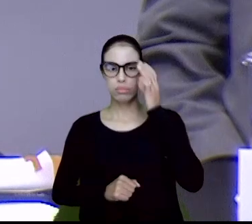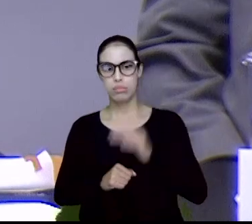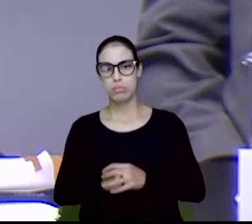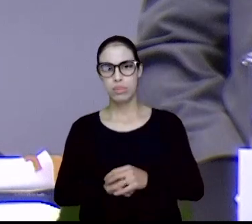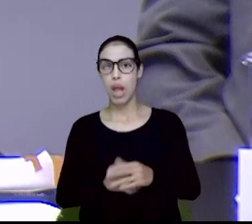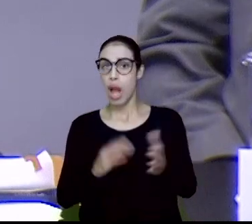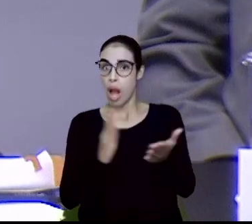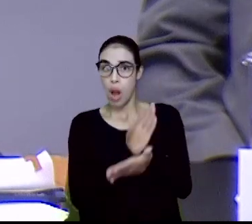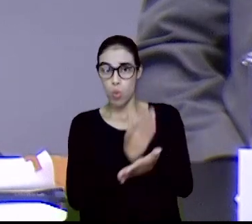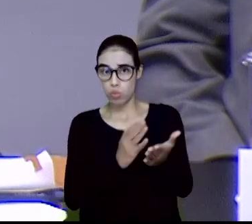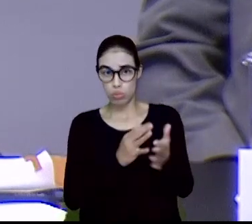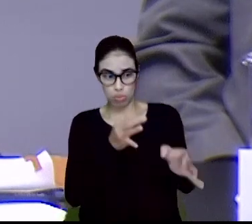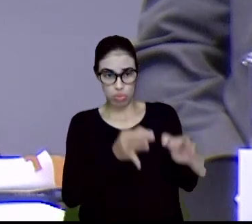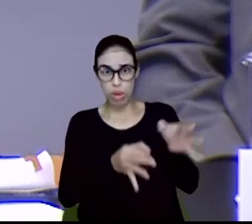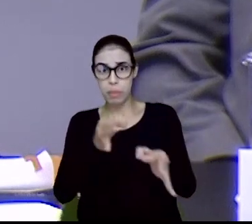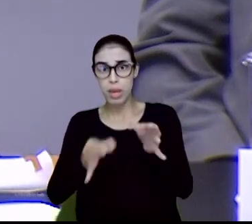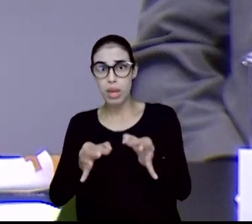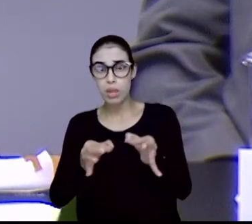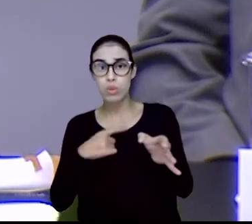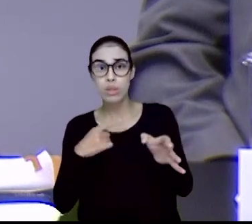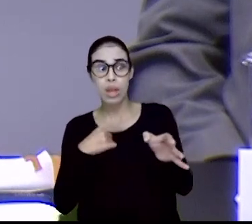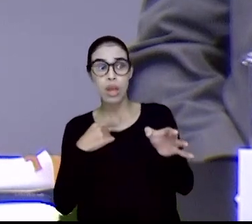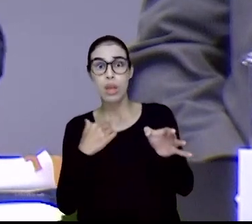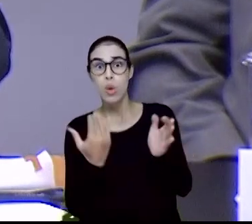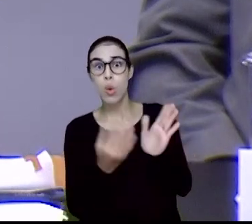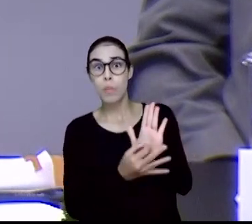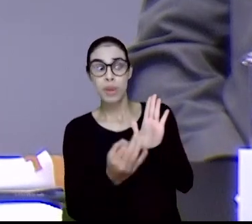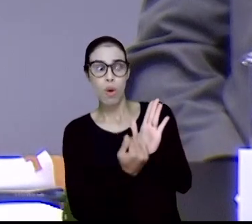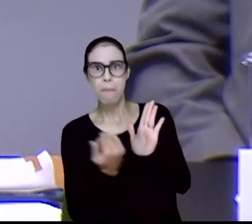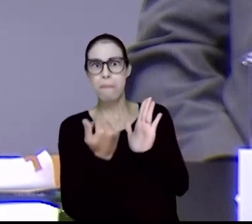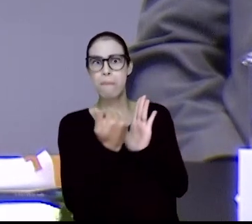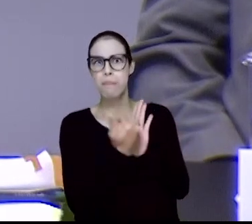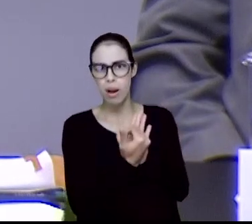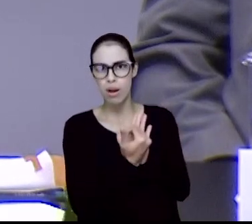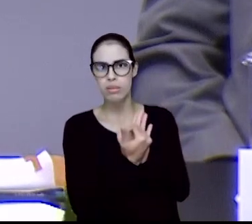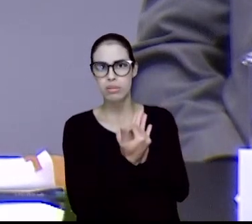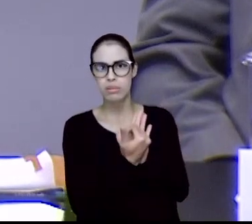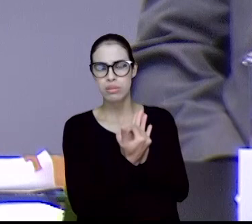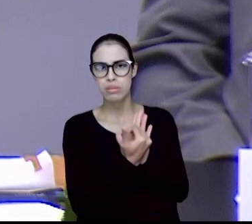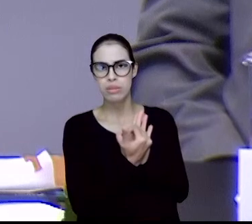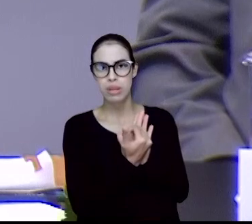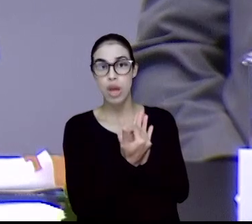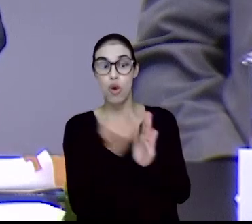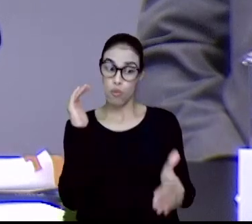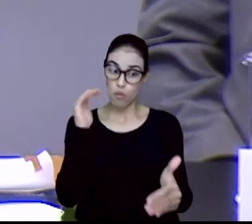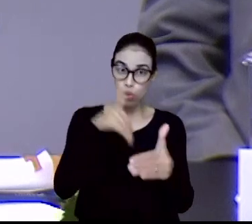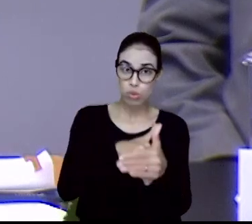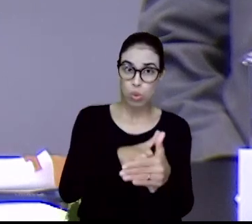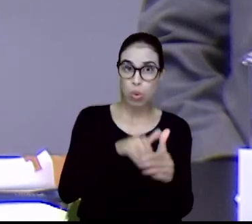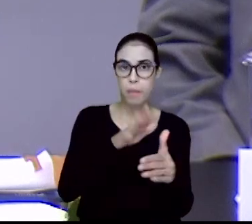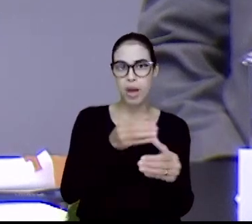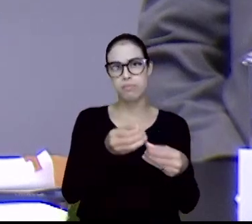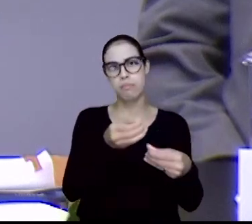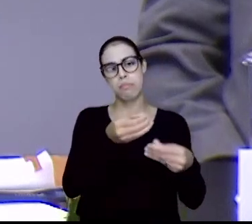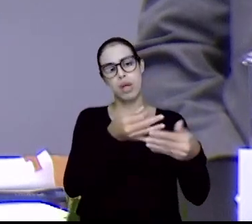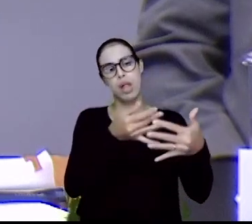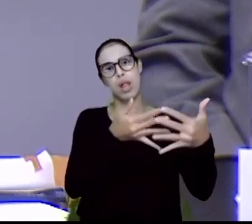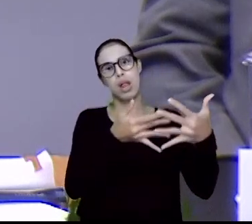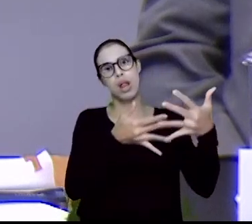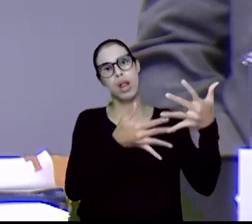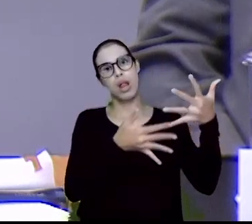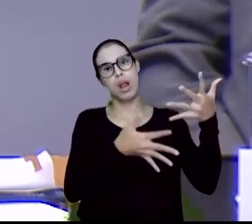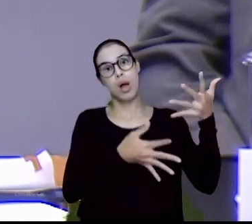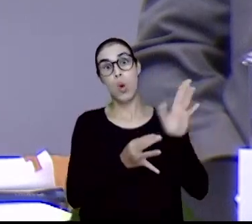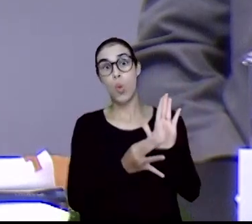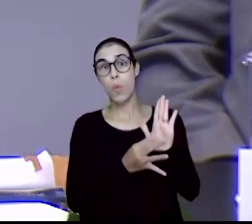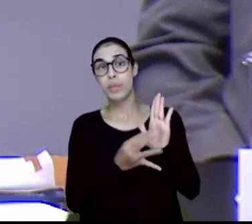ou seja, de comentários que constroem o argumento, mas não são